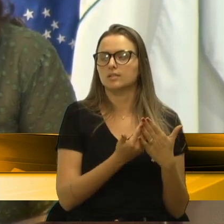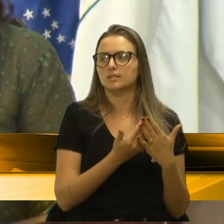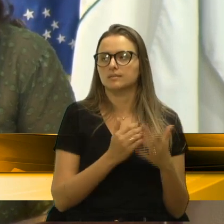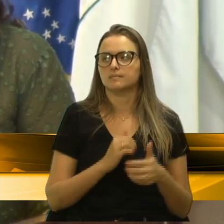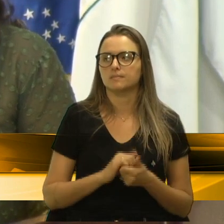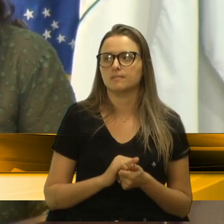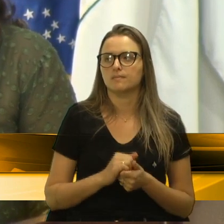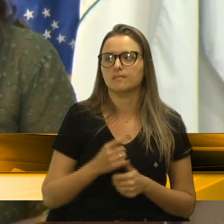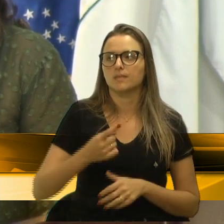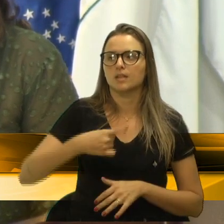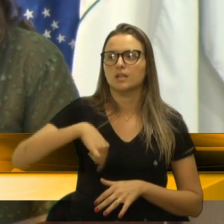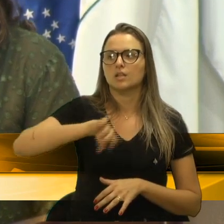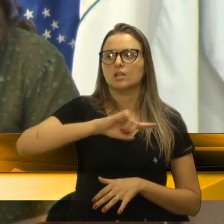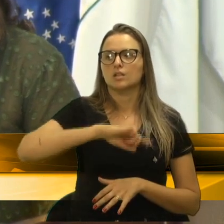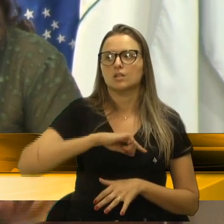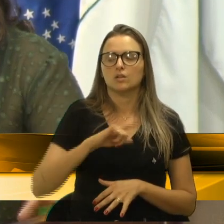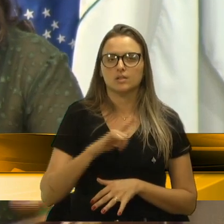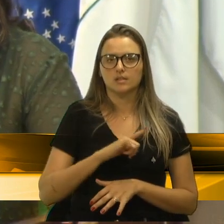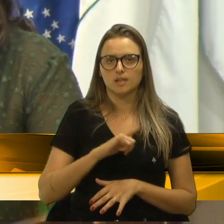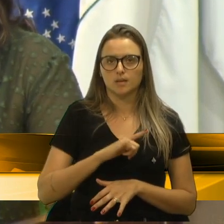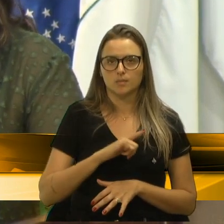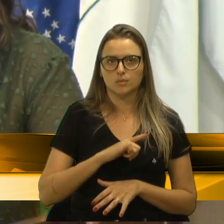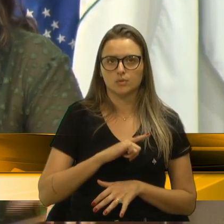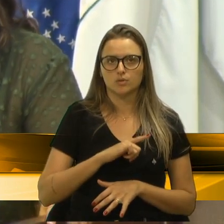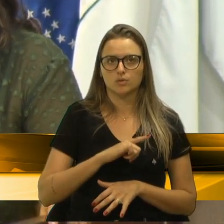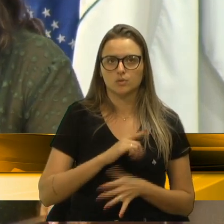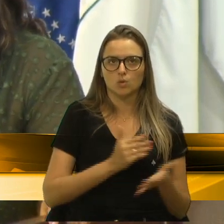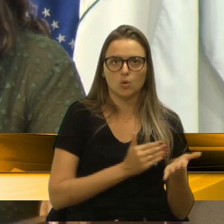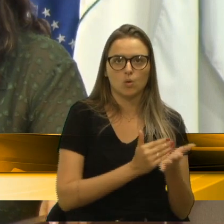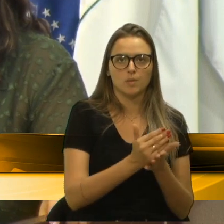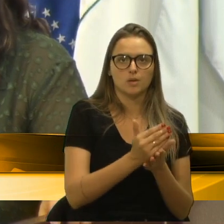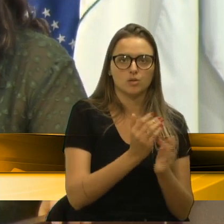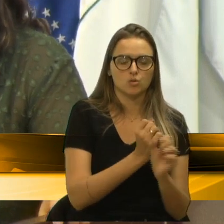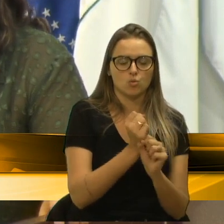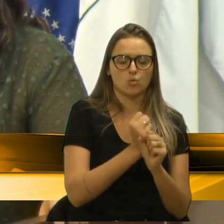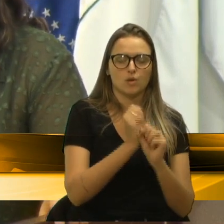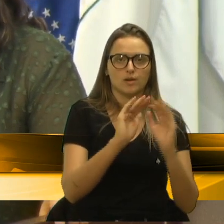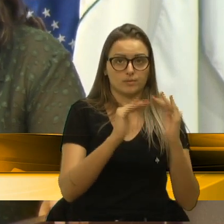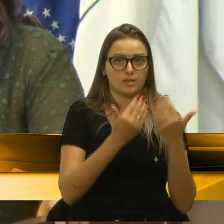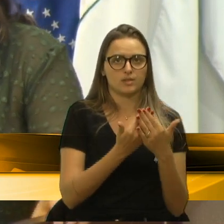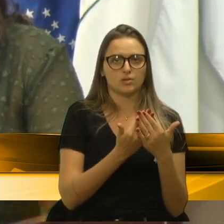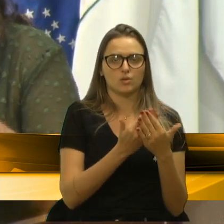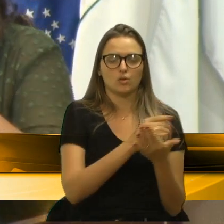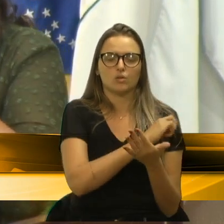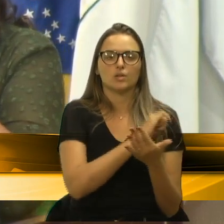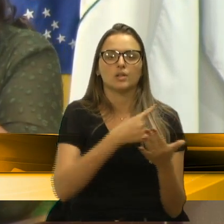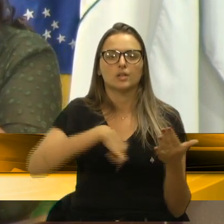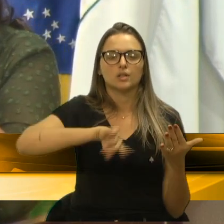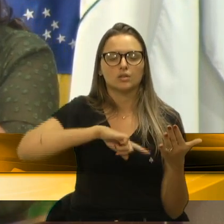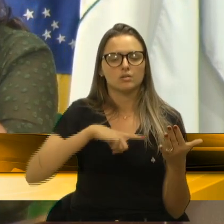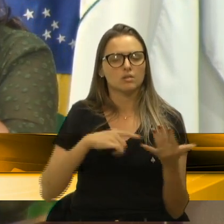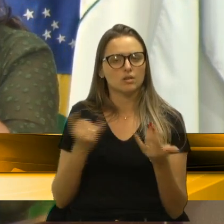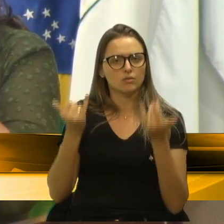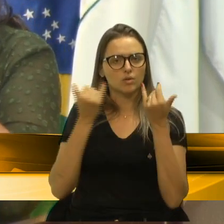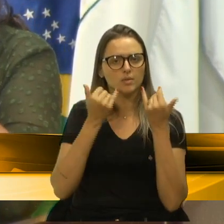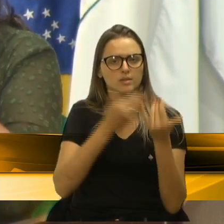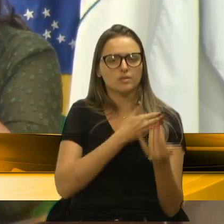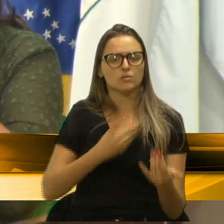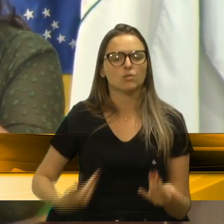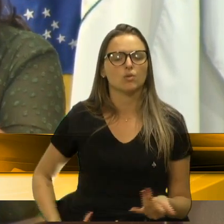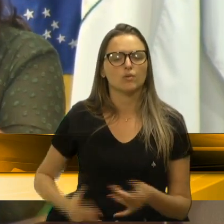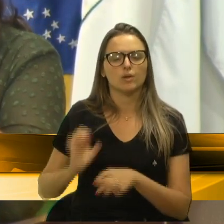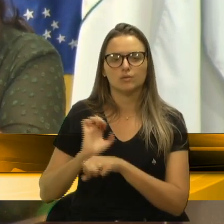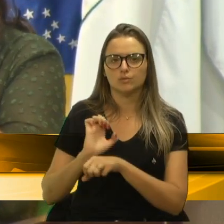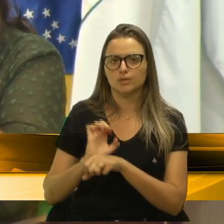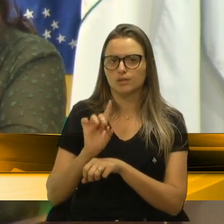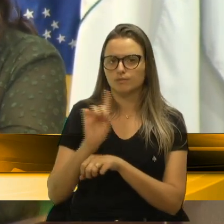gente tem agora, a gente sabe que recém começou o ano letivo, e a gente tem informação que o governo do Estado não